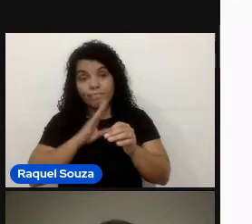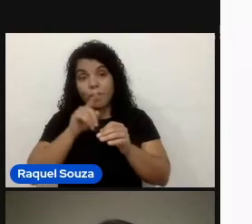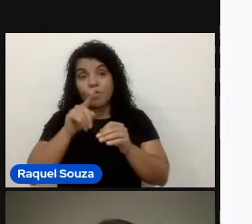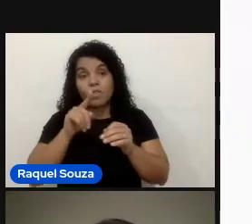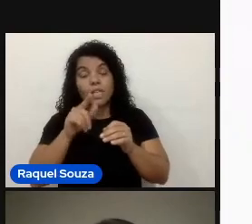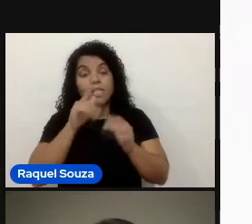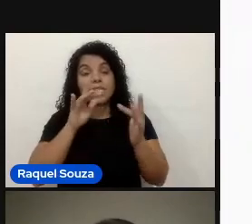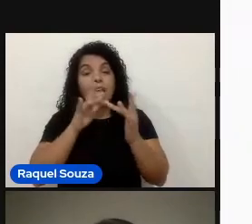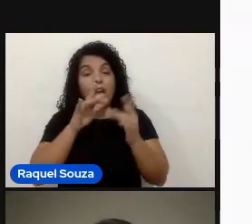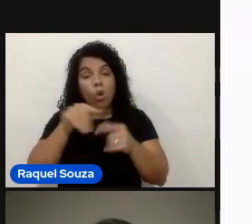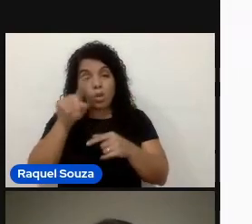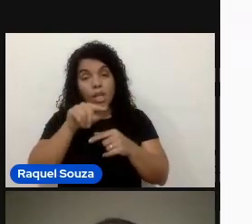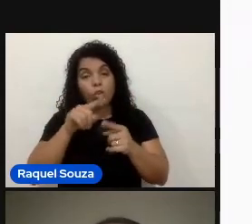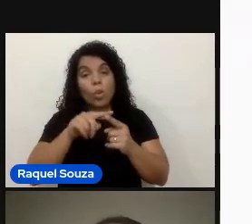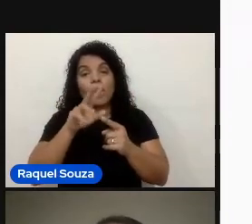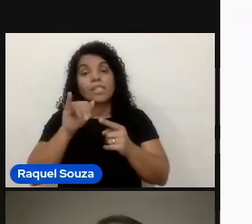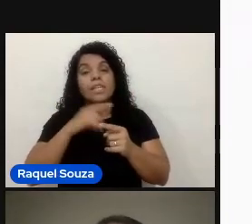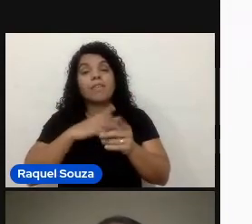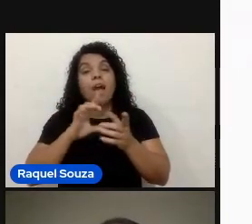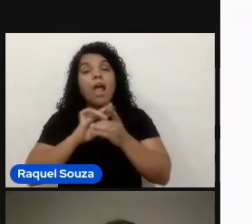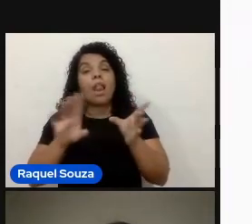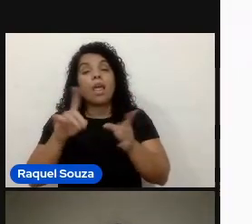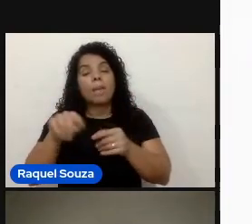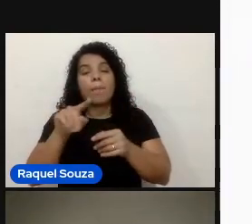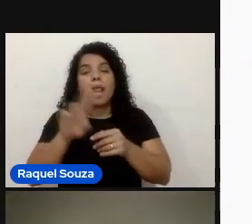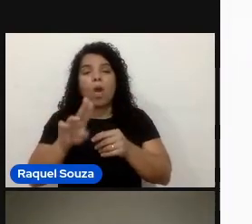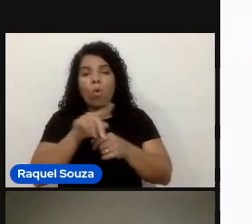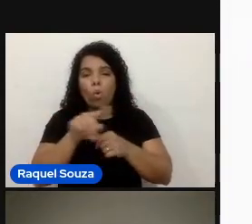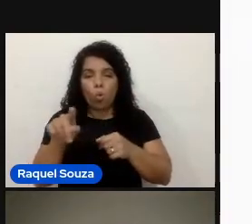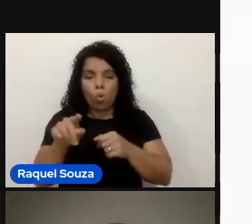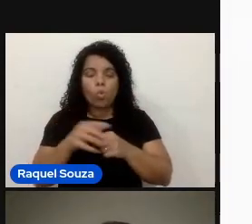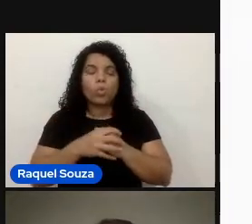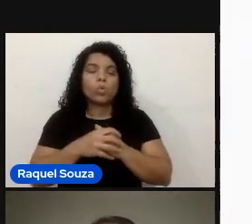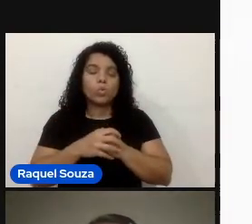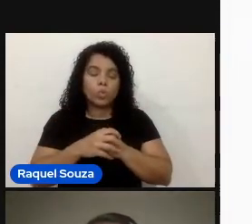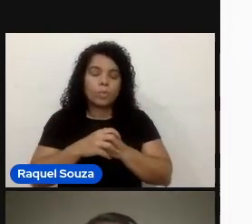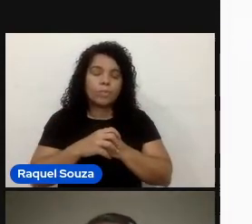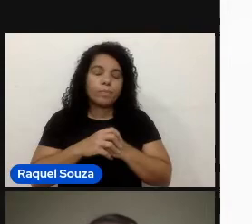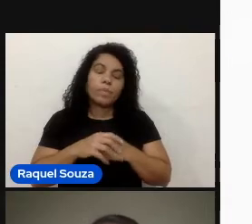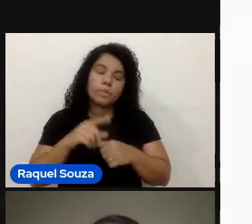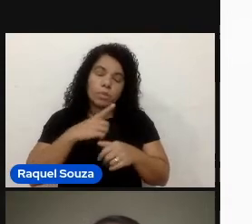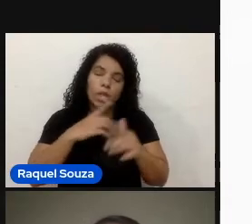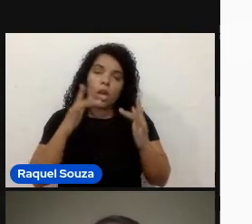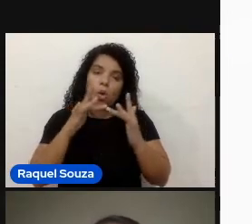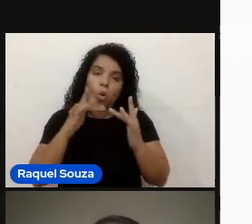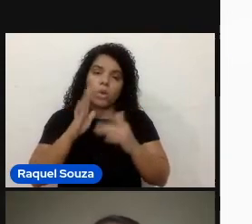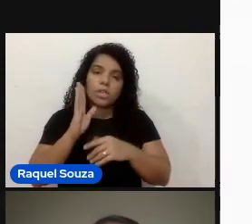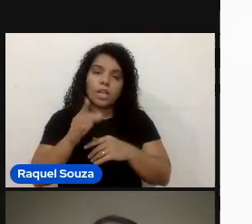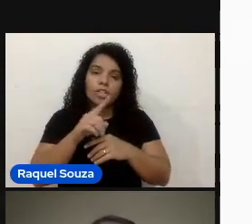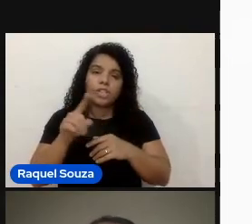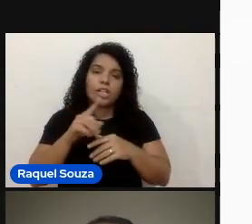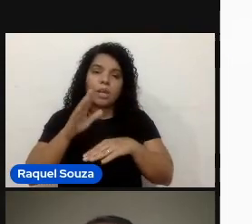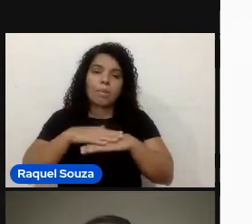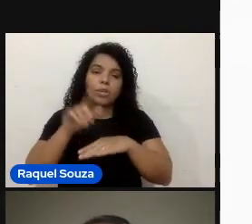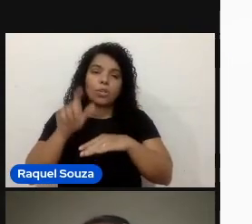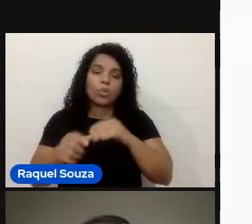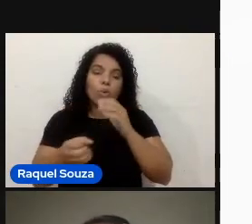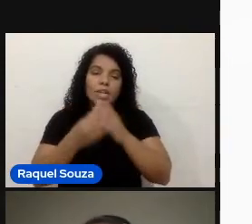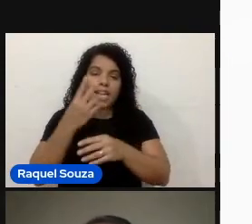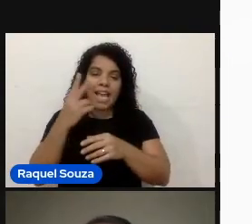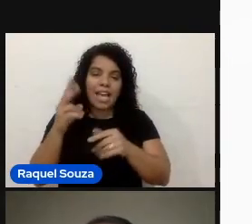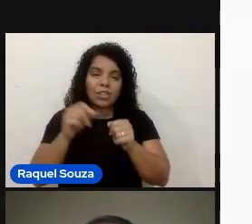que eles vão liberar o uso para você. Eu tenho contato diretamente com o criador, desde quando eu